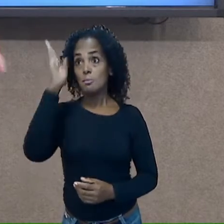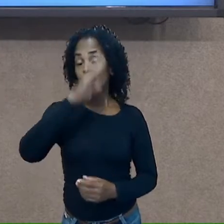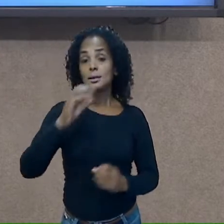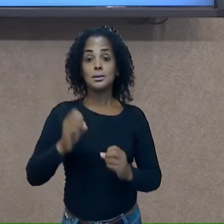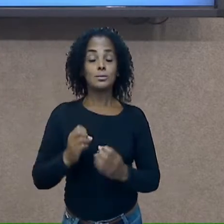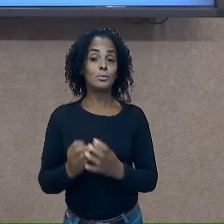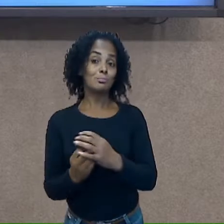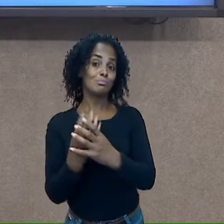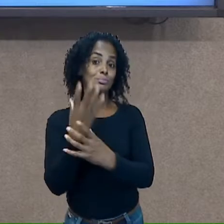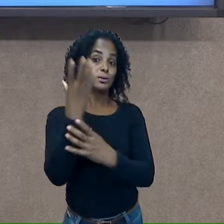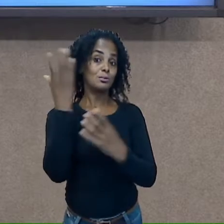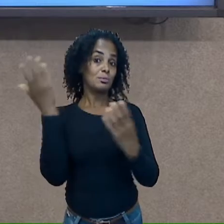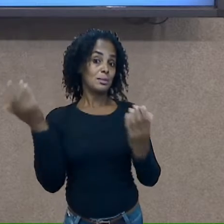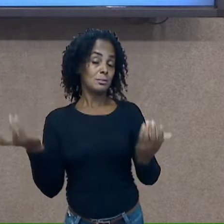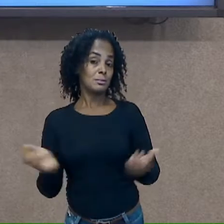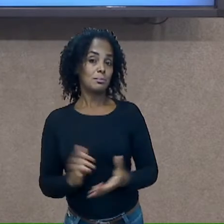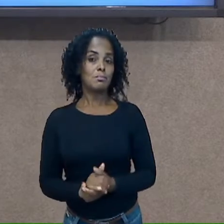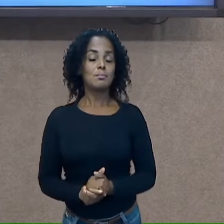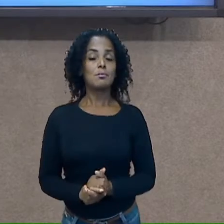descoberto